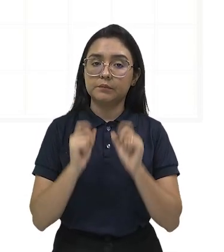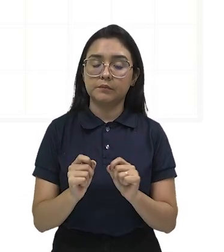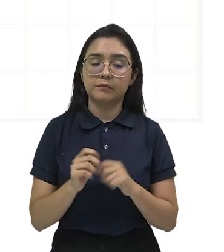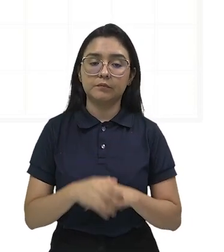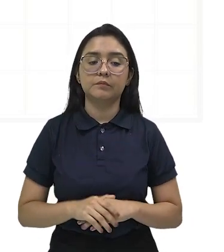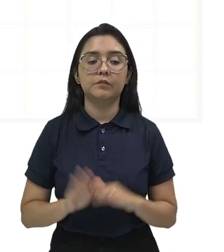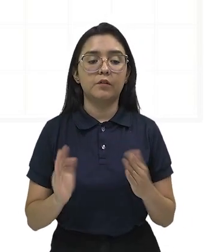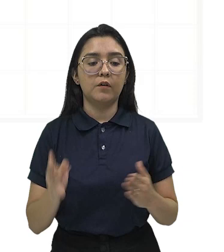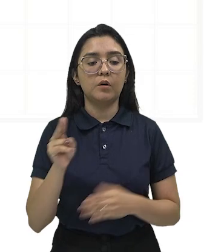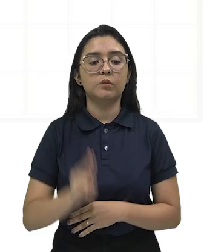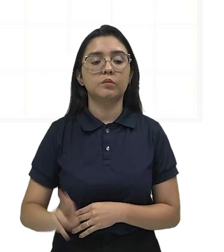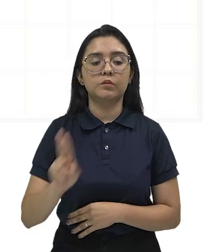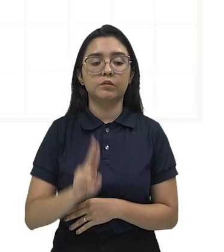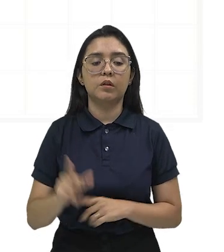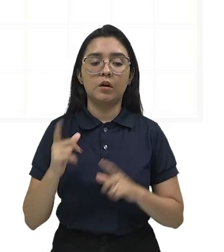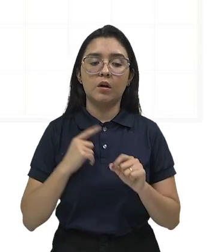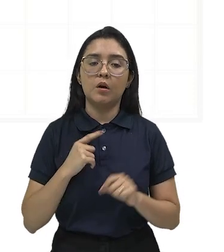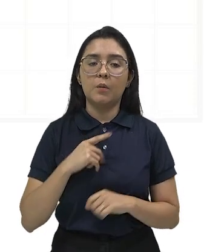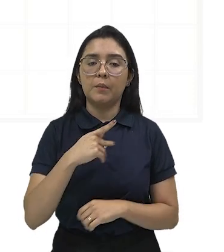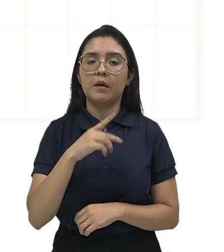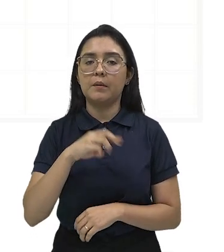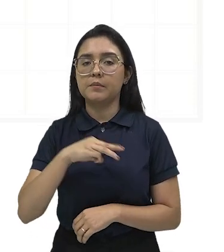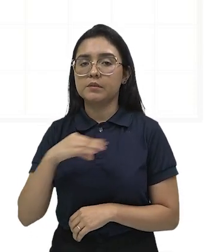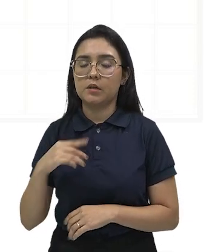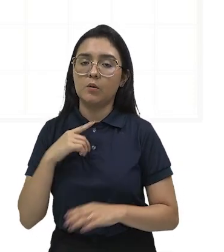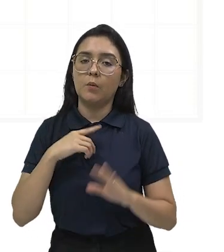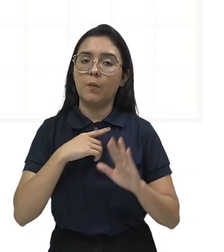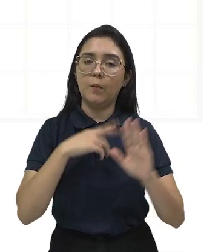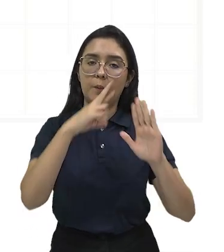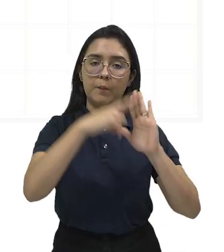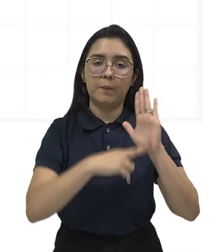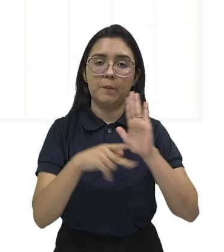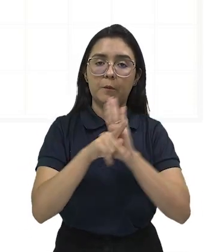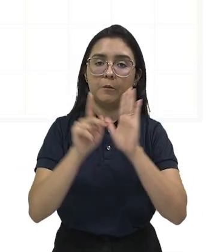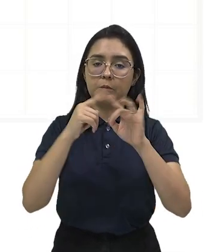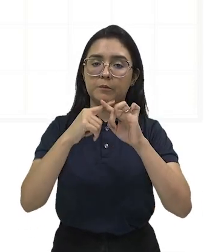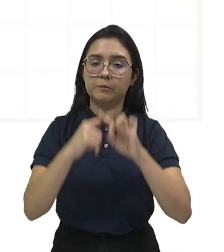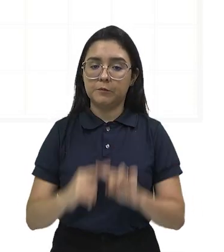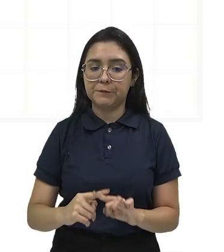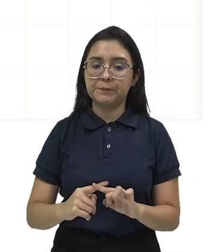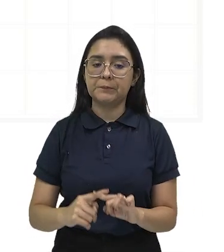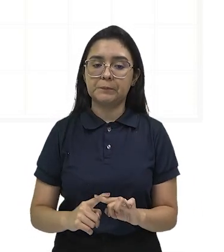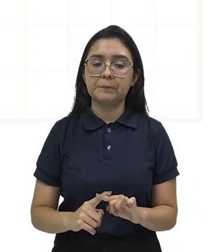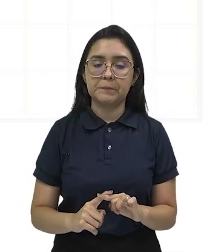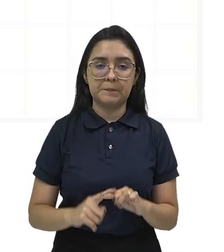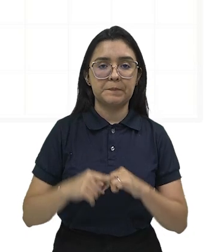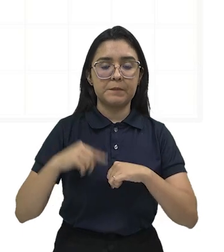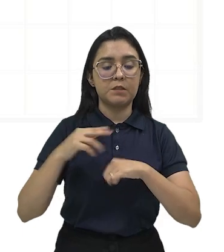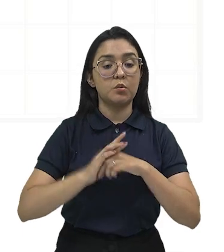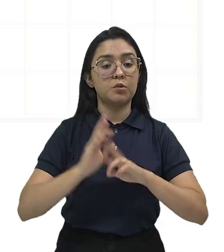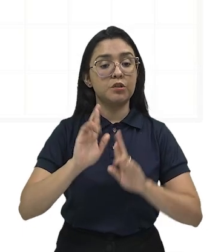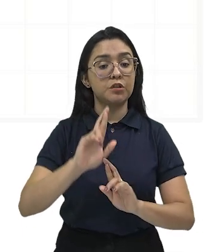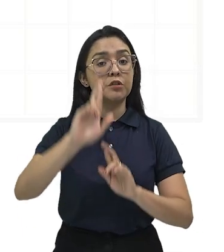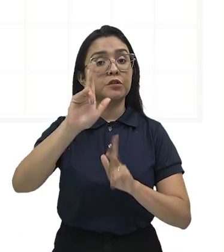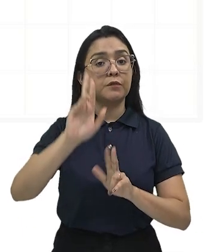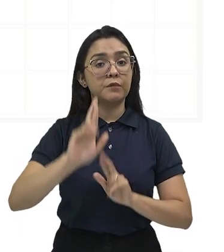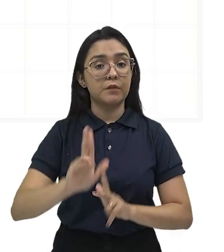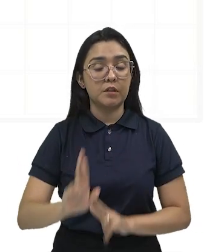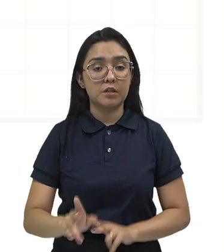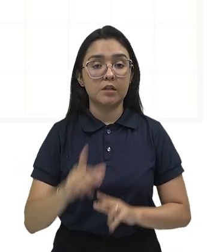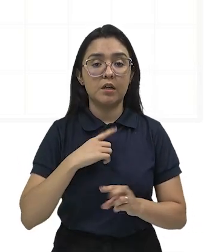vamos utilizar o princípio multiplicativo, que nós estamos diante de coisas independentes, que é